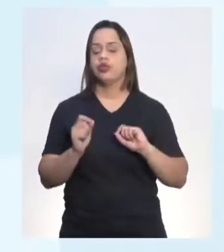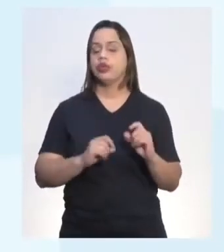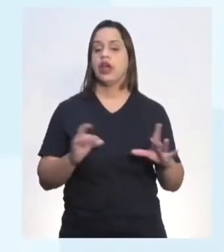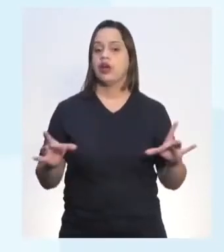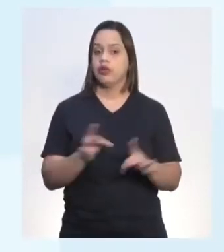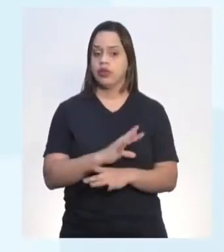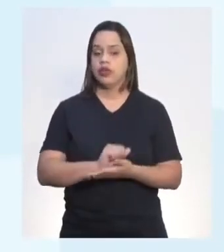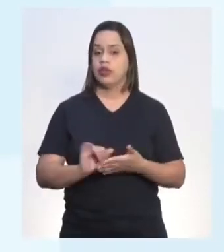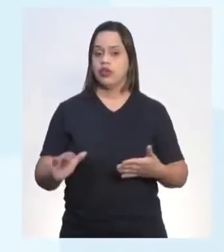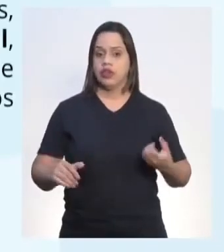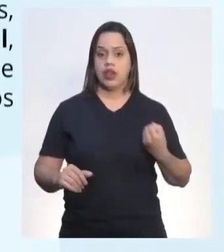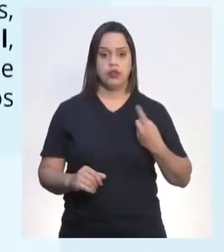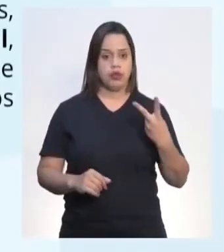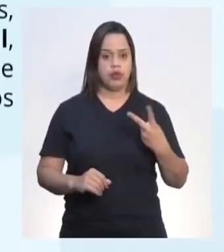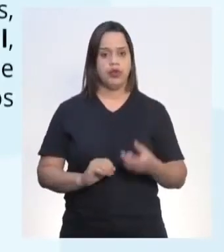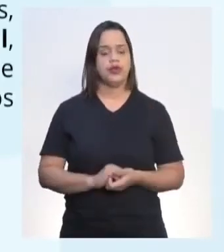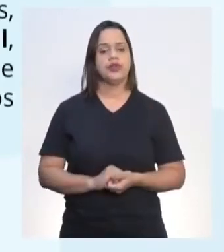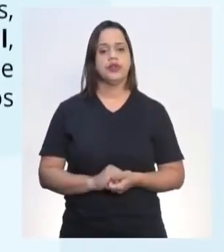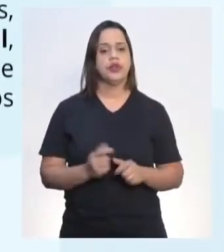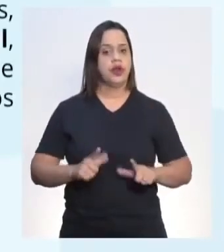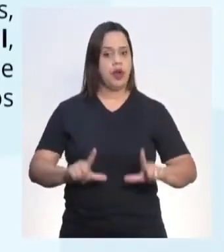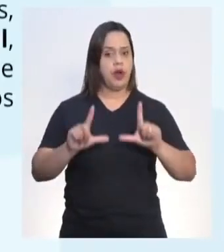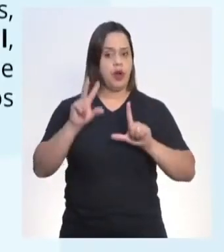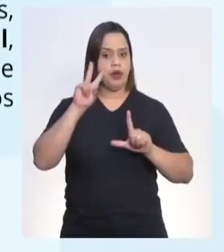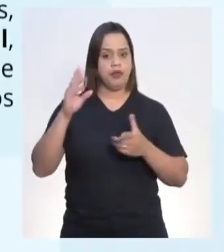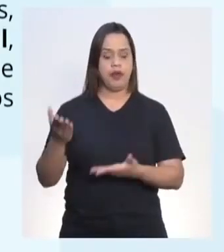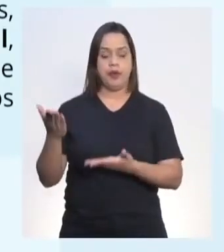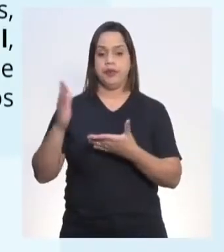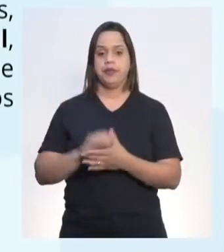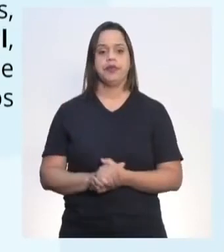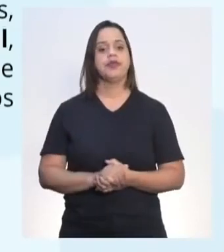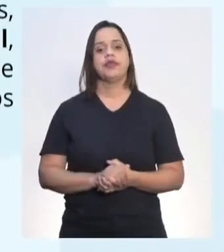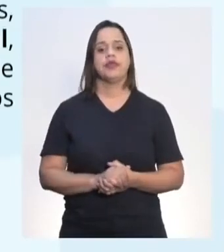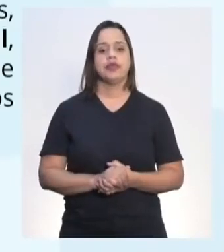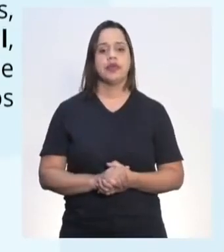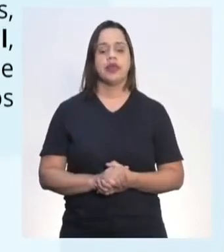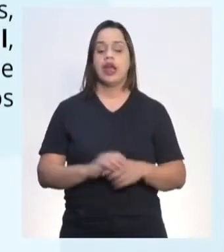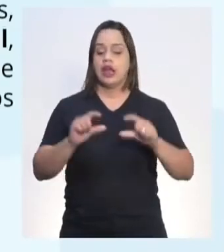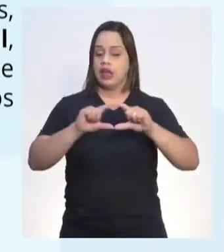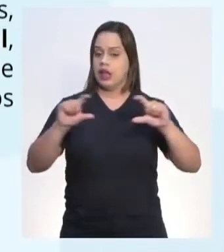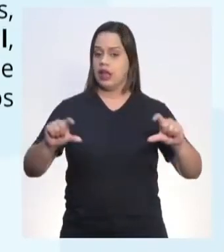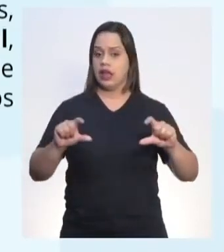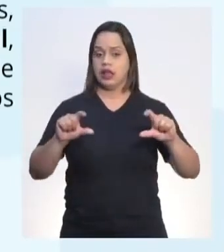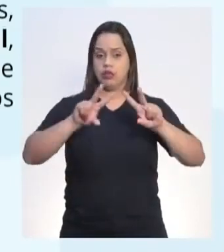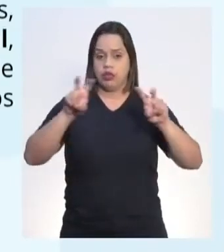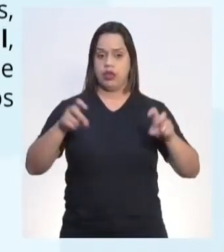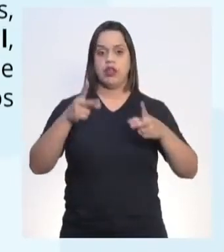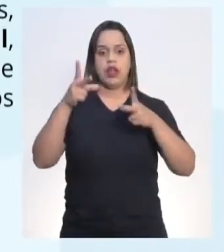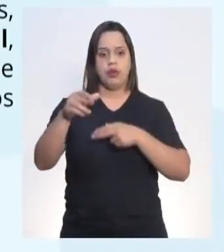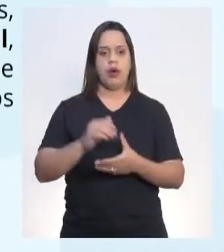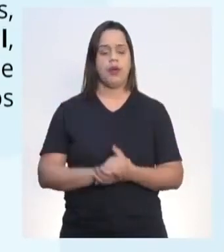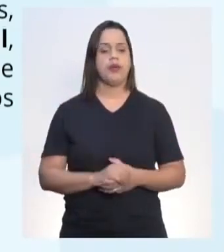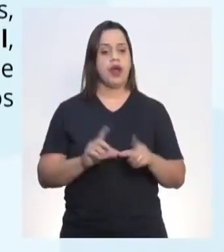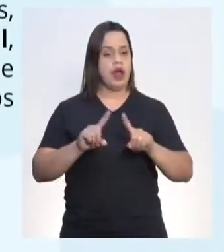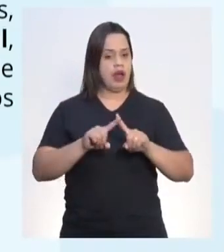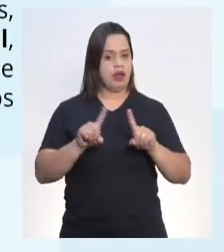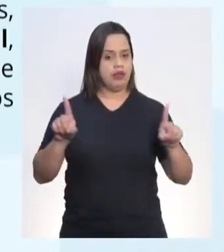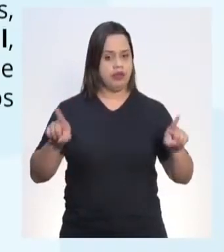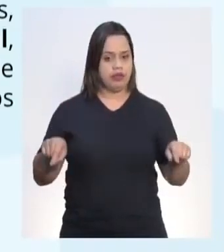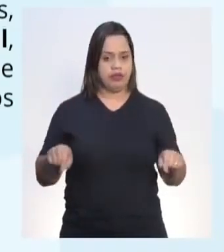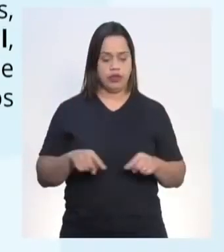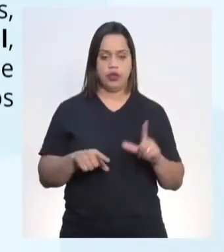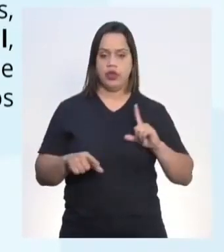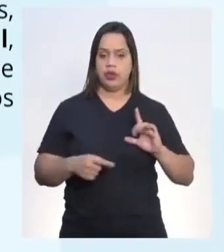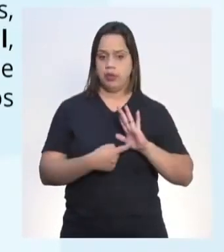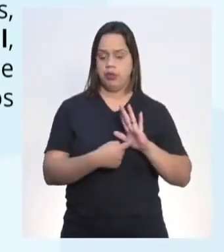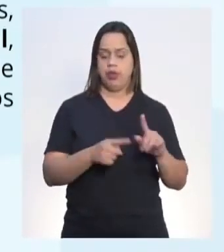conclusão dessa atividade 2. Por favor, na tela. Então, a parte de cima do enunciado é a mesma, mas vamos ler. A figura a seguir apresenta o lote